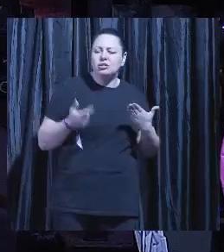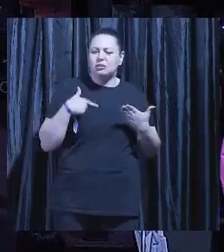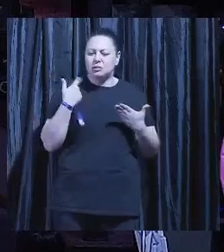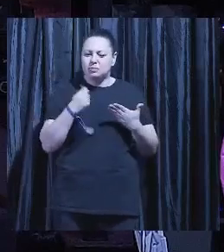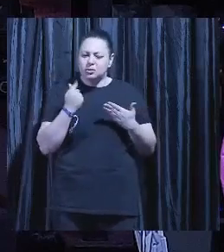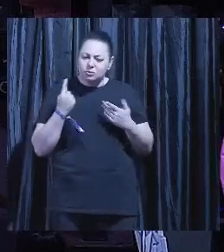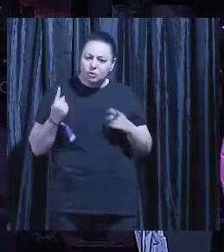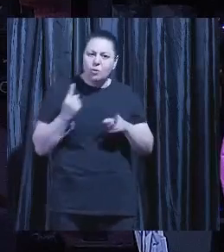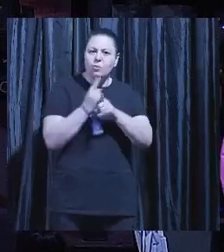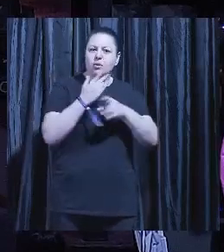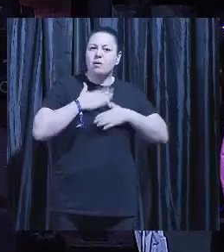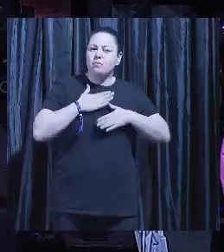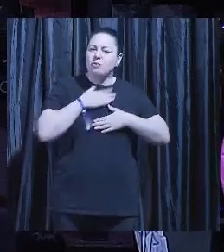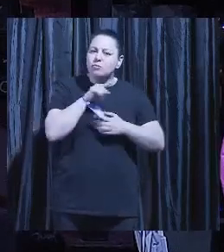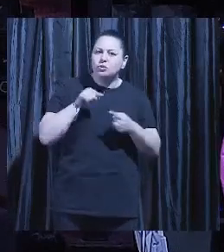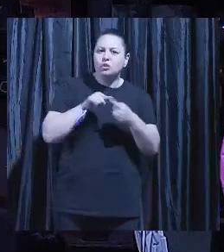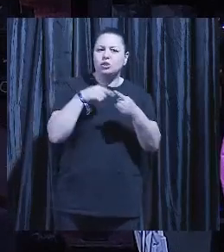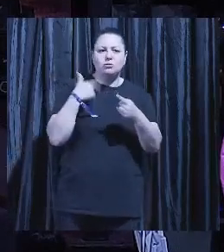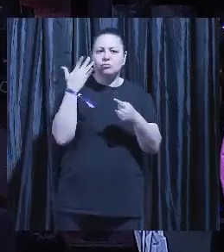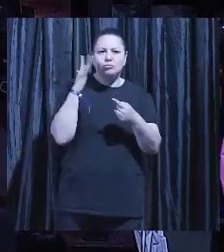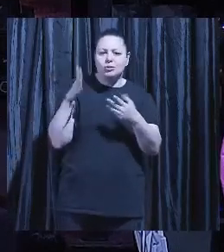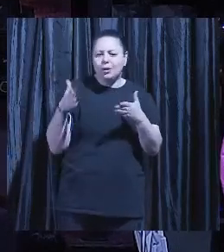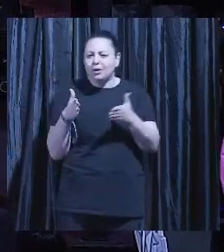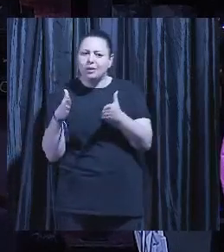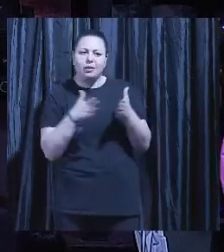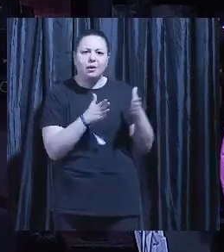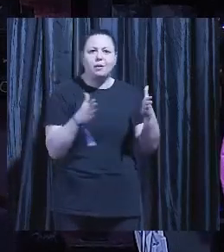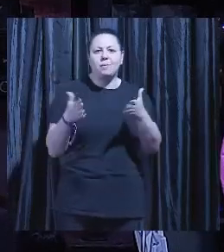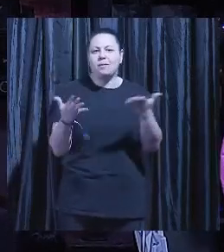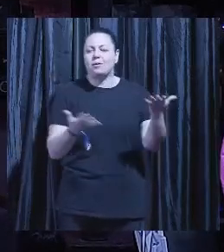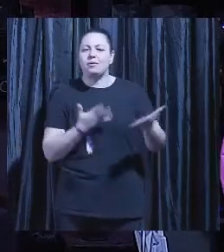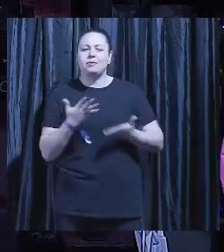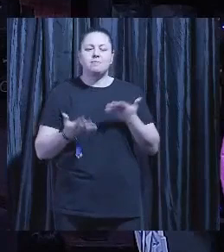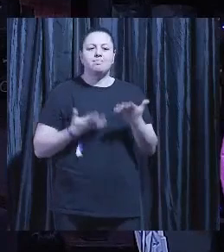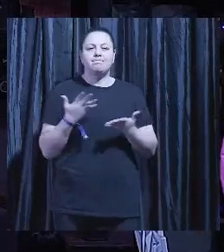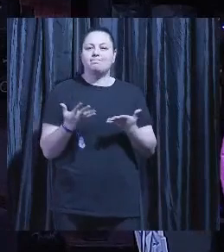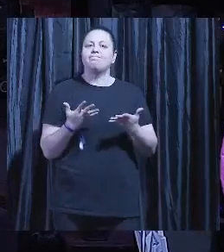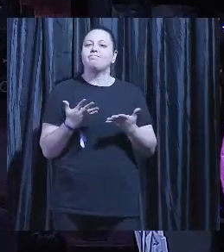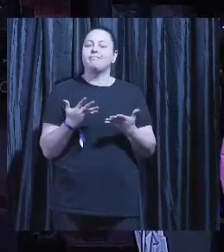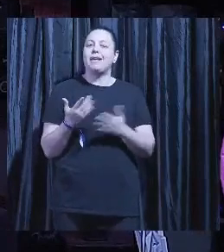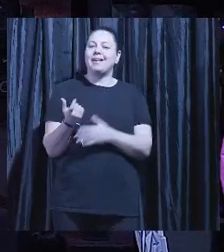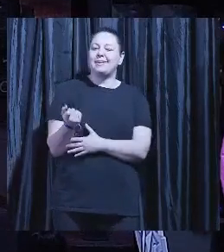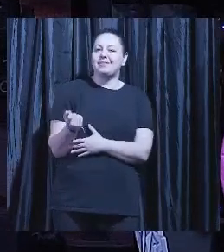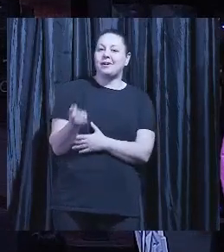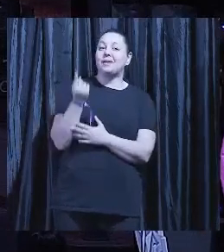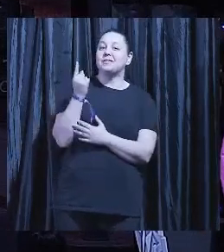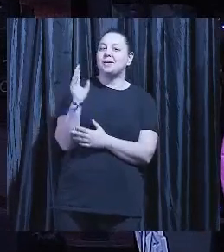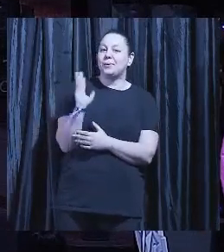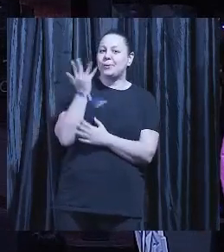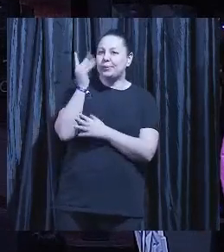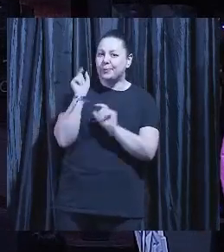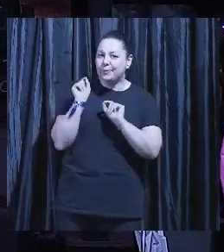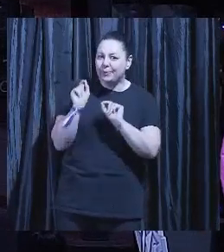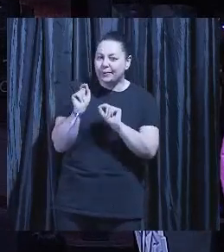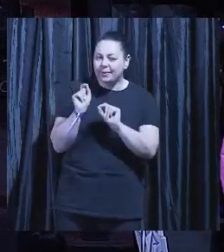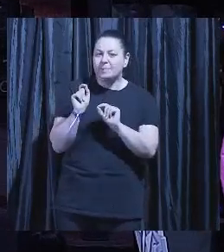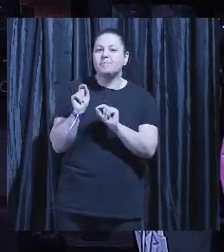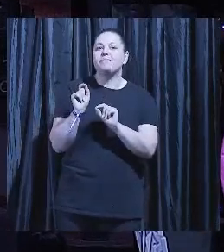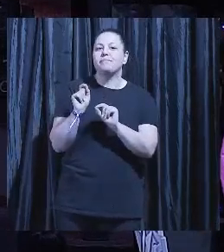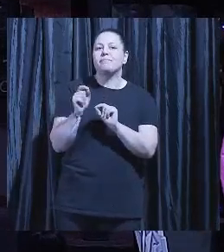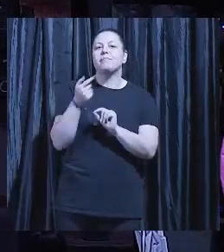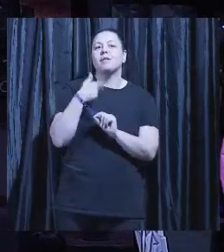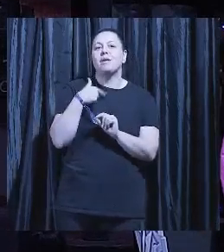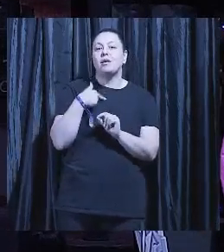quem eu sou e para onde eu tenho que ir. E aí, uma coisa muito engraçada aconteceu. Eu descobri que eu estava próxima